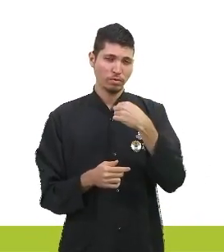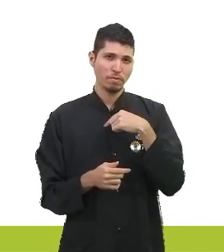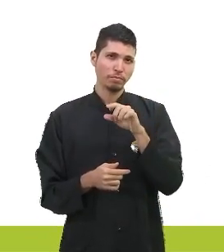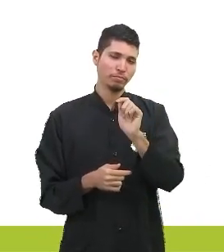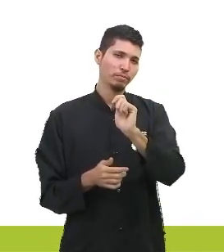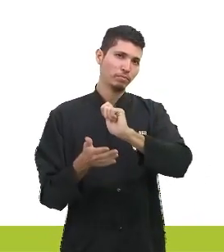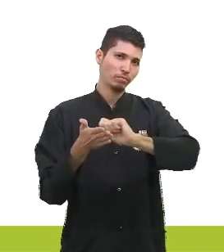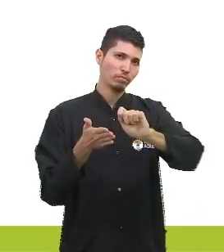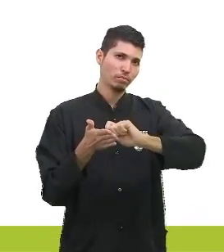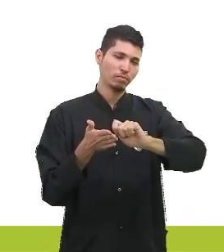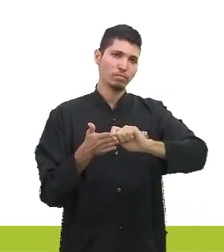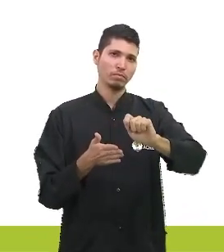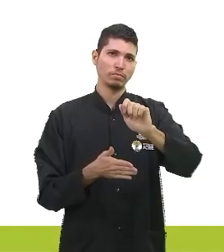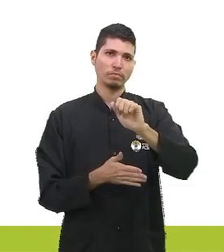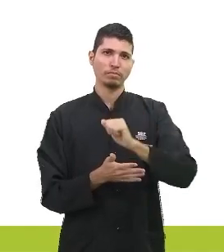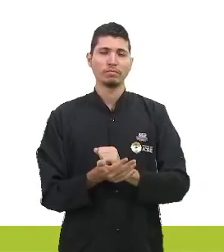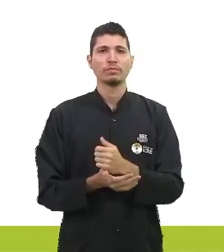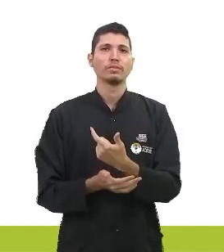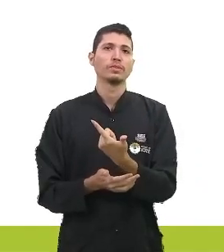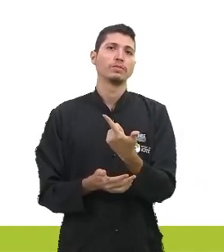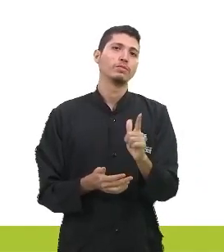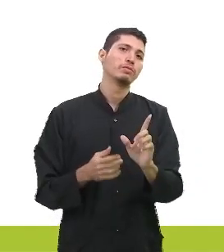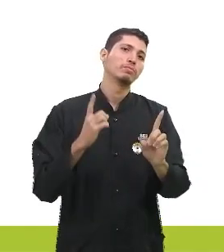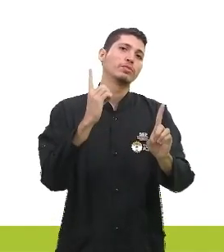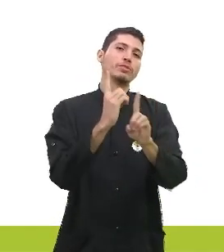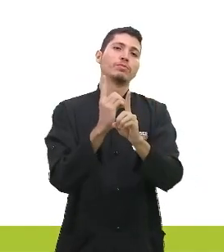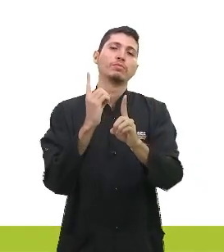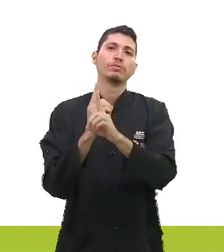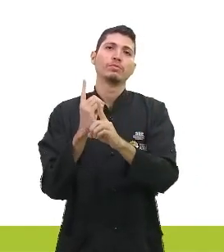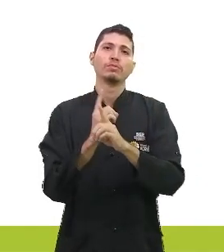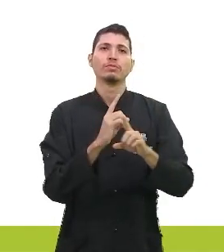né? Quais são as outras igualdades agora?